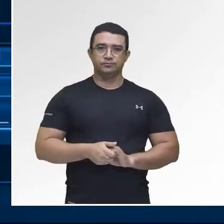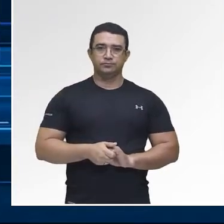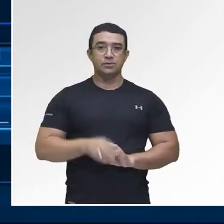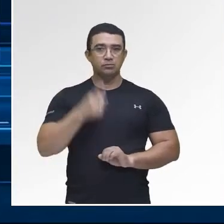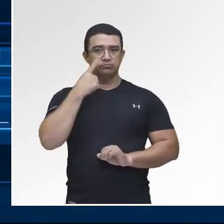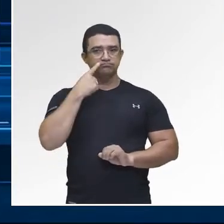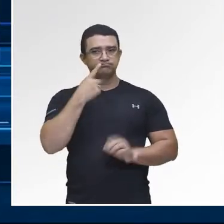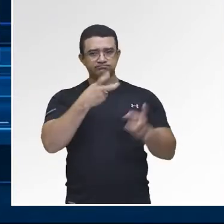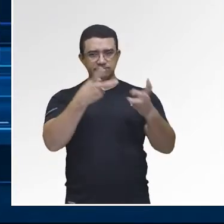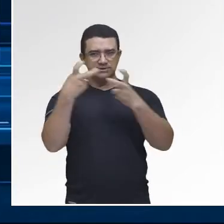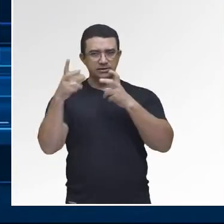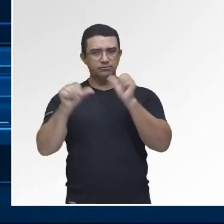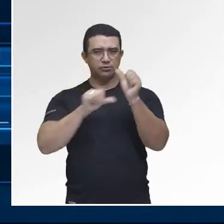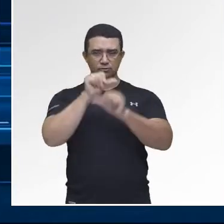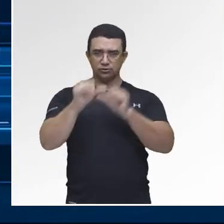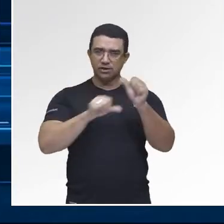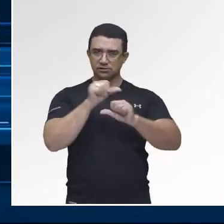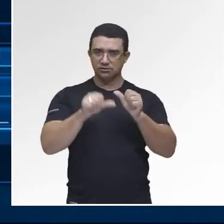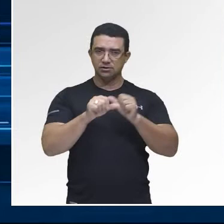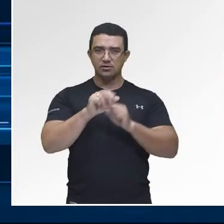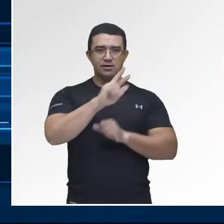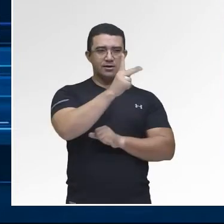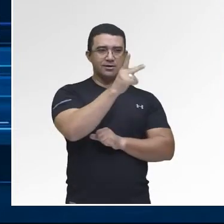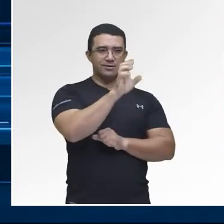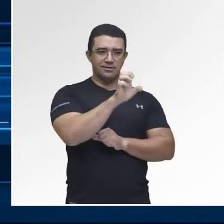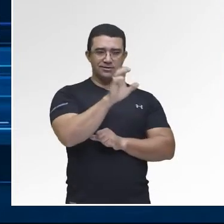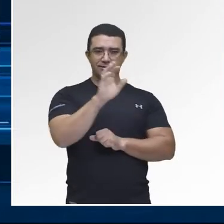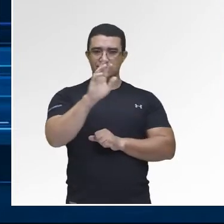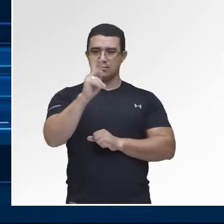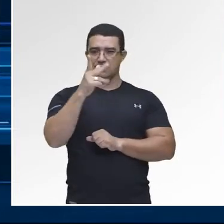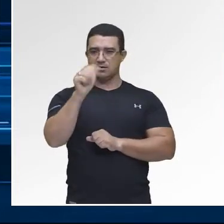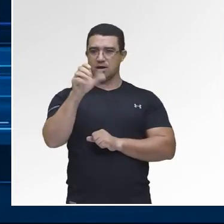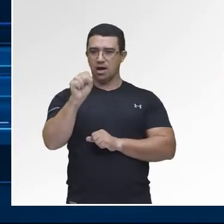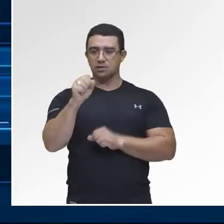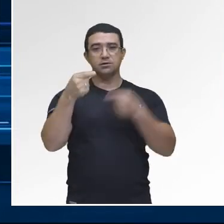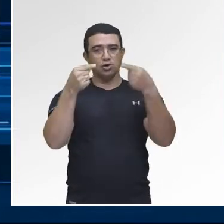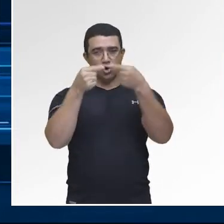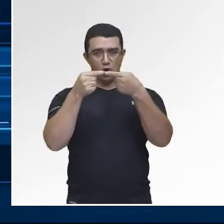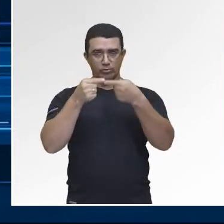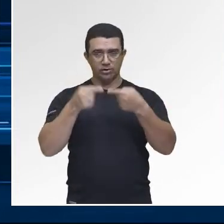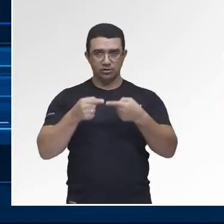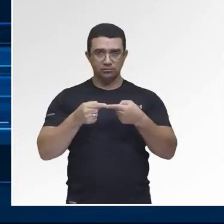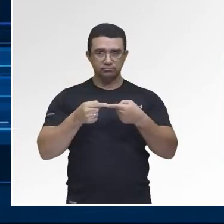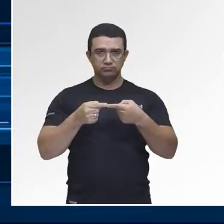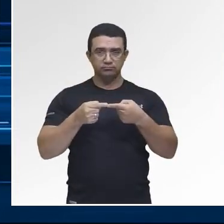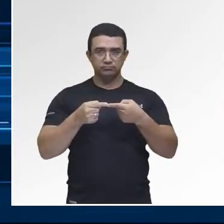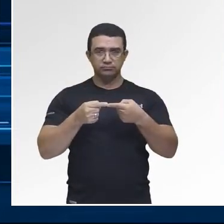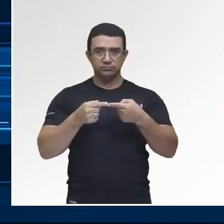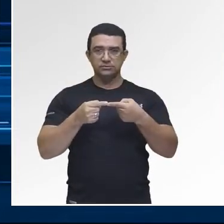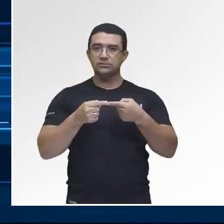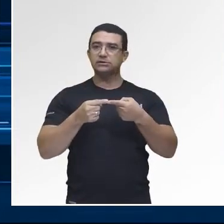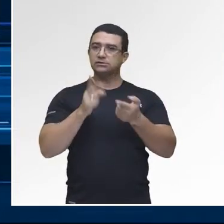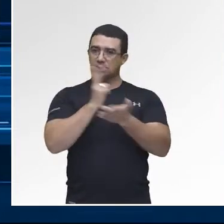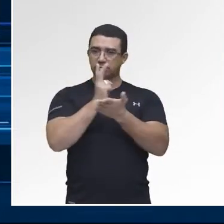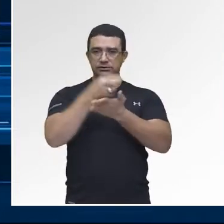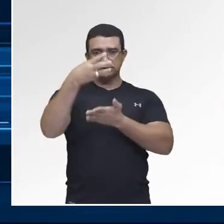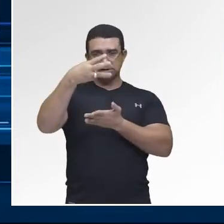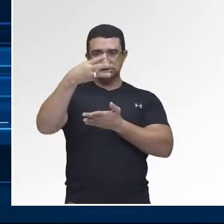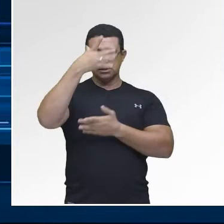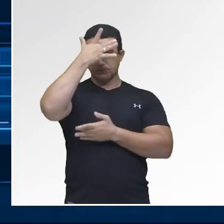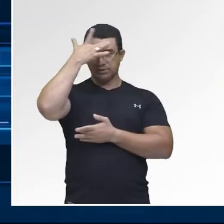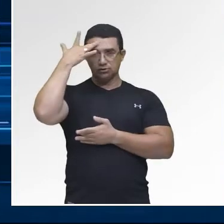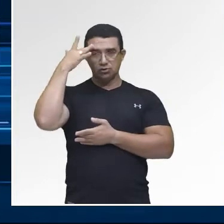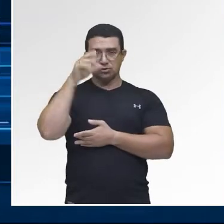aqui, gente. O has, o have, na verdade, quando conjugado com o sujeito de terceira pessoa do